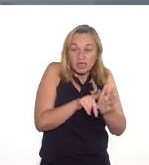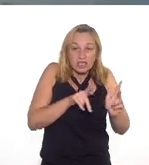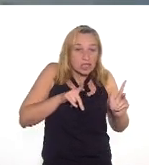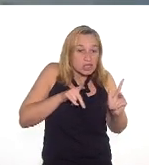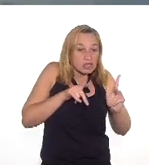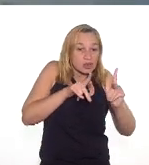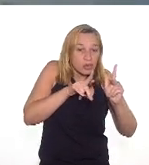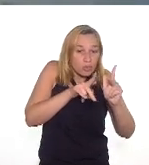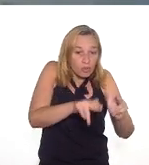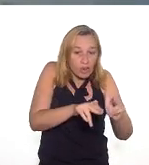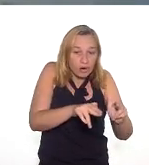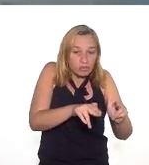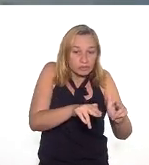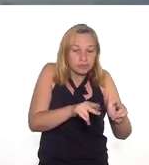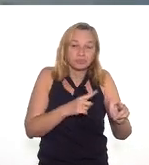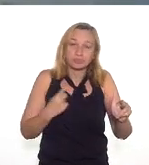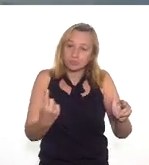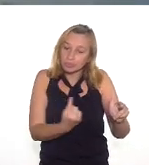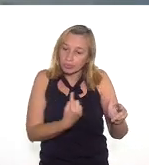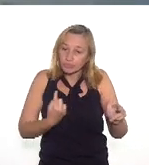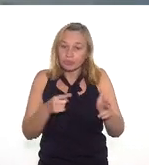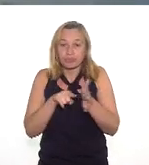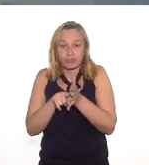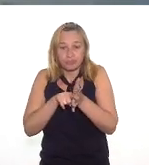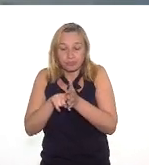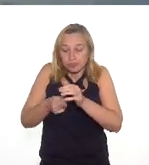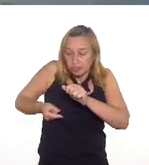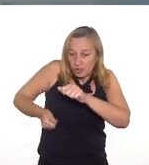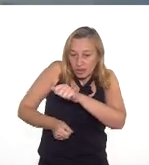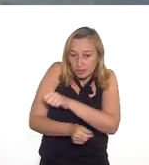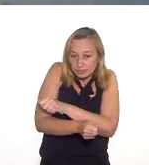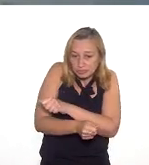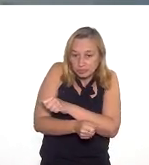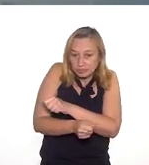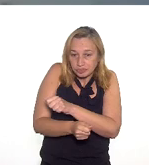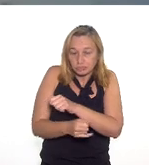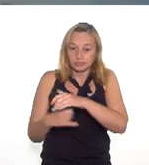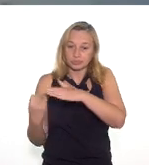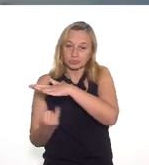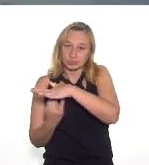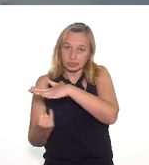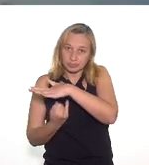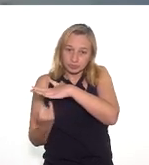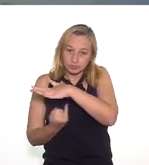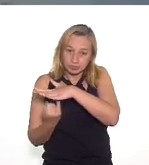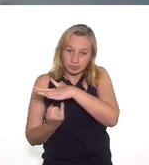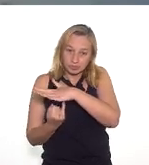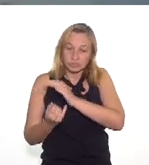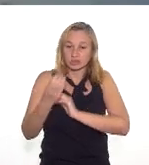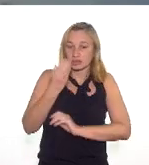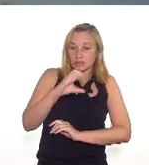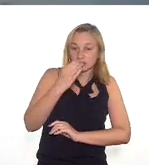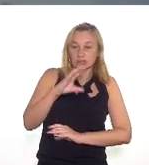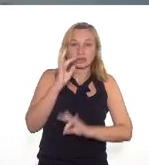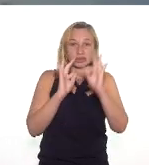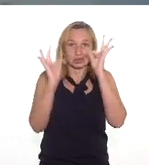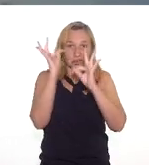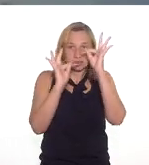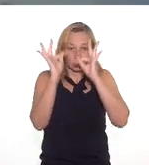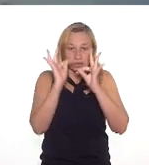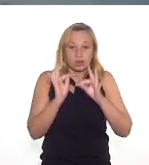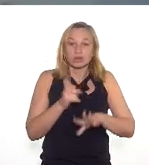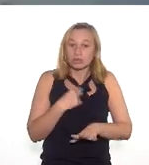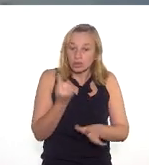forma que nós fiscalizamos os investimentos nas instituições de ciência e tecnologia,